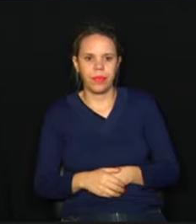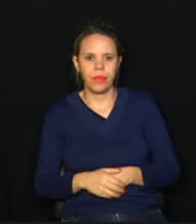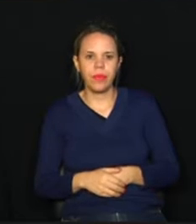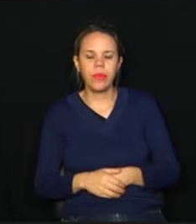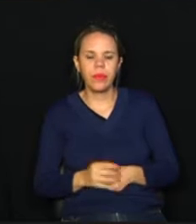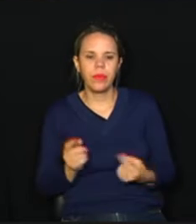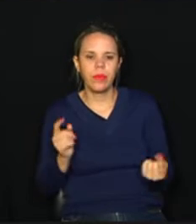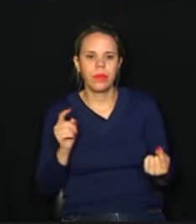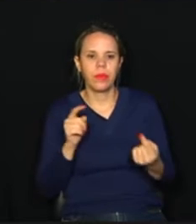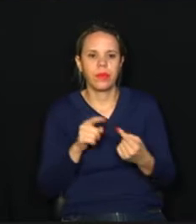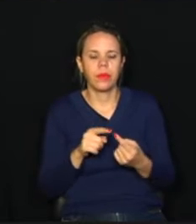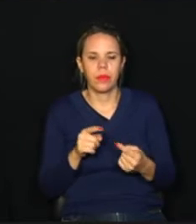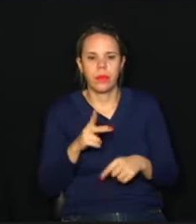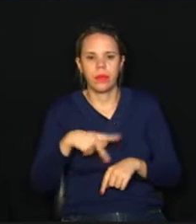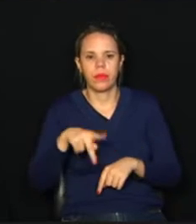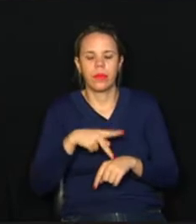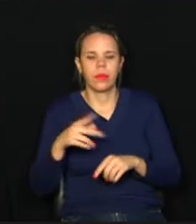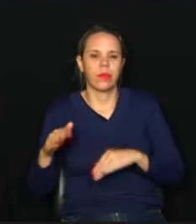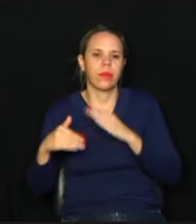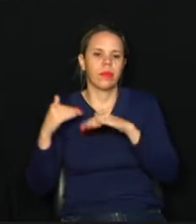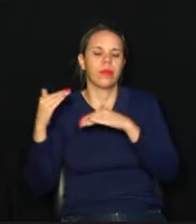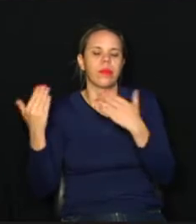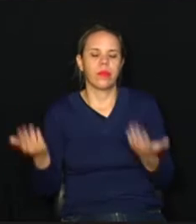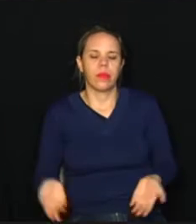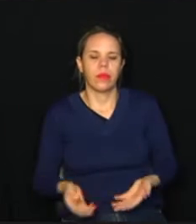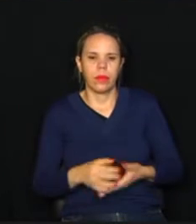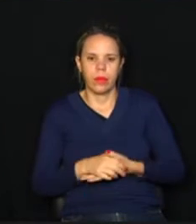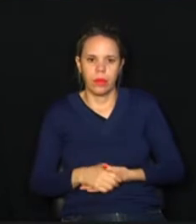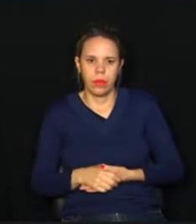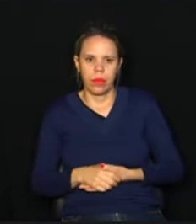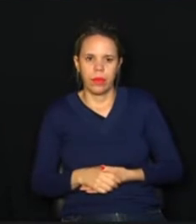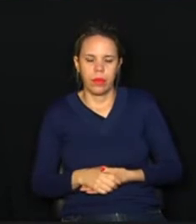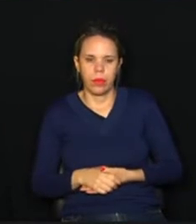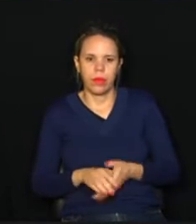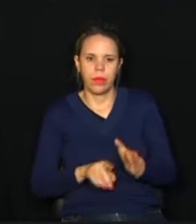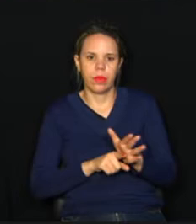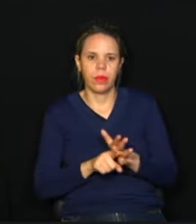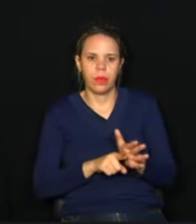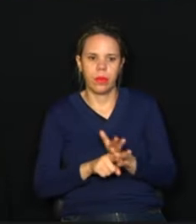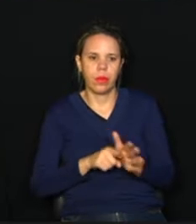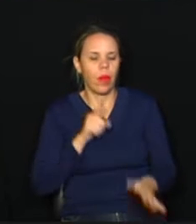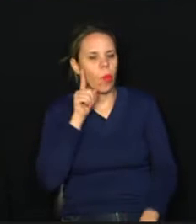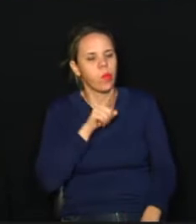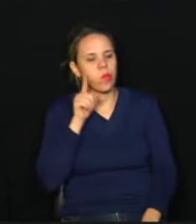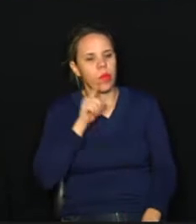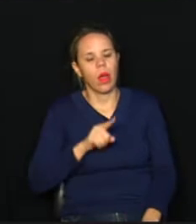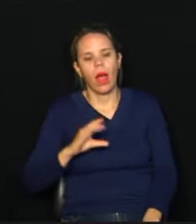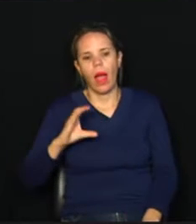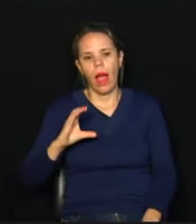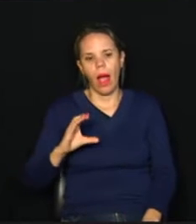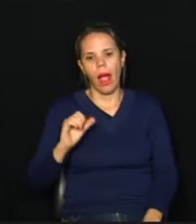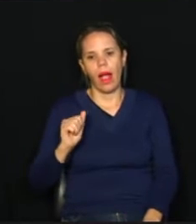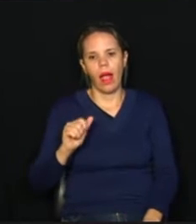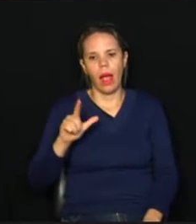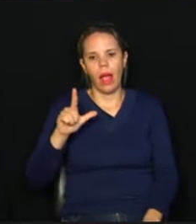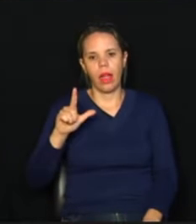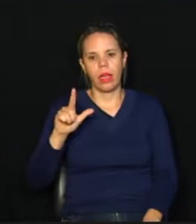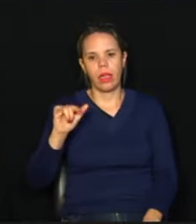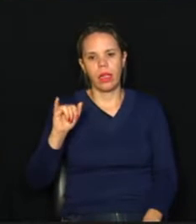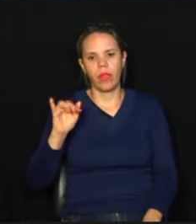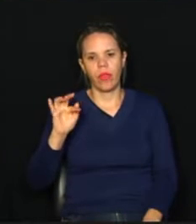mirar nos países desenvolvidos. Eu estudei na Califórnia. Olha, é